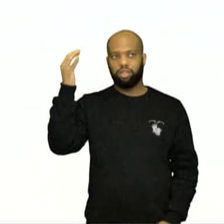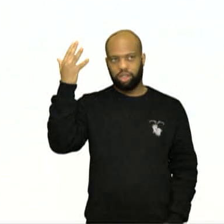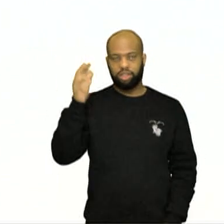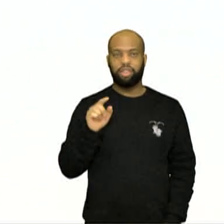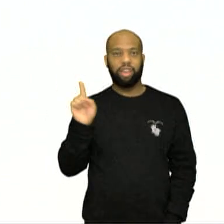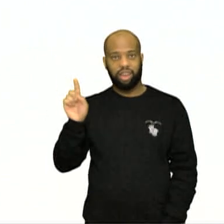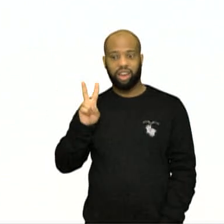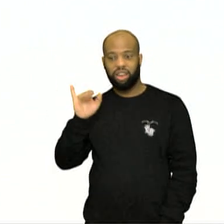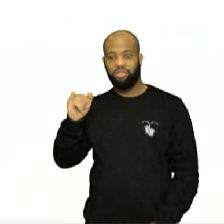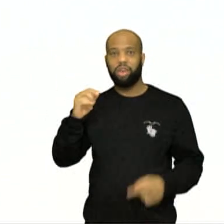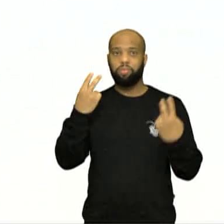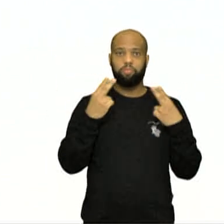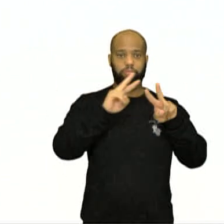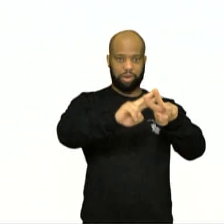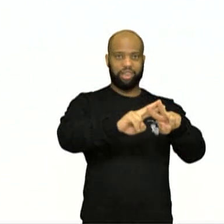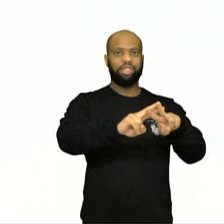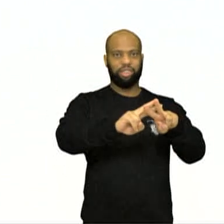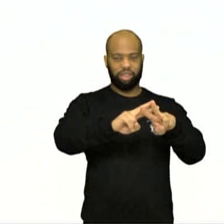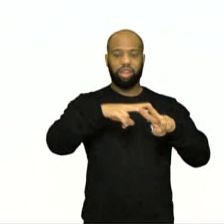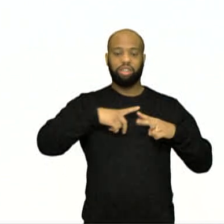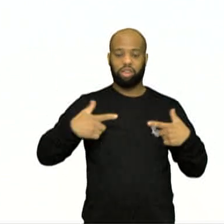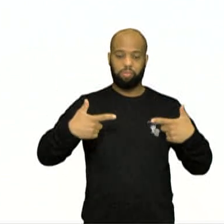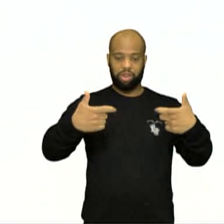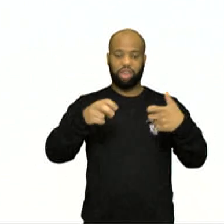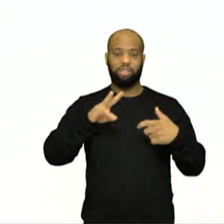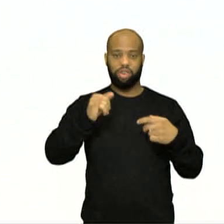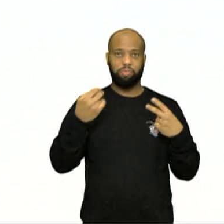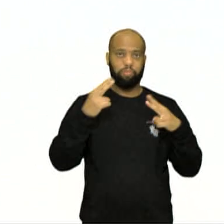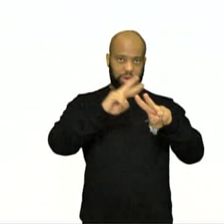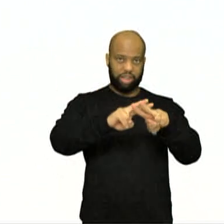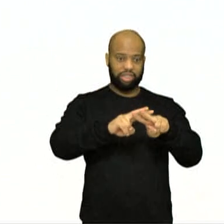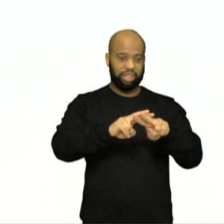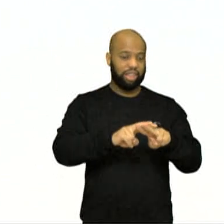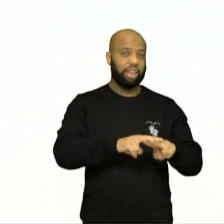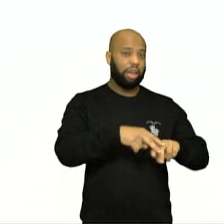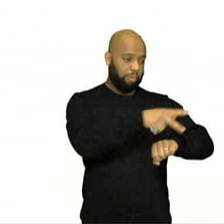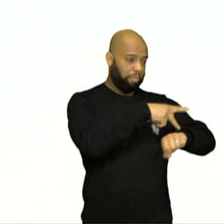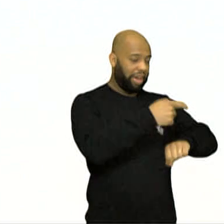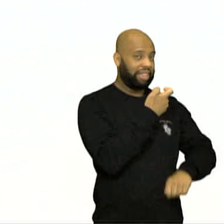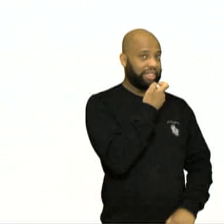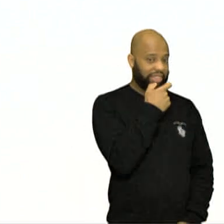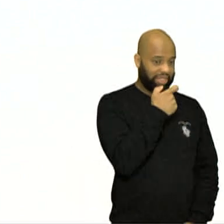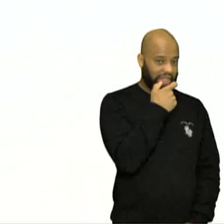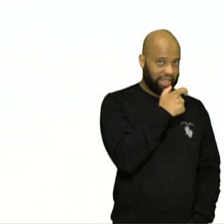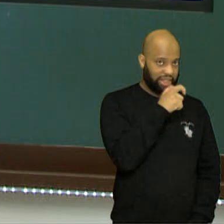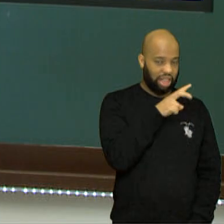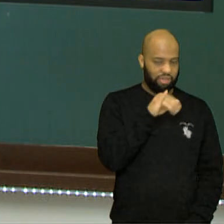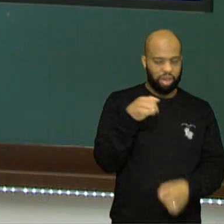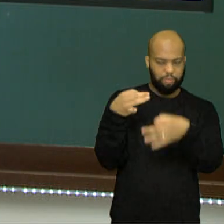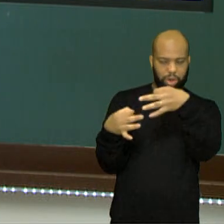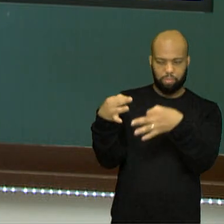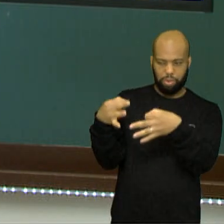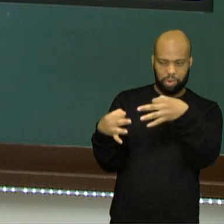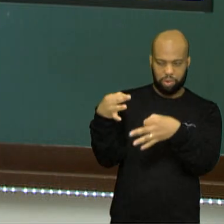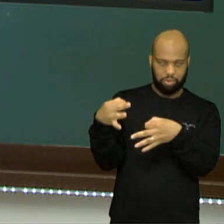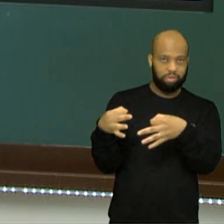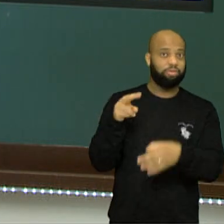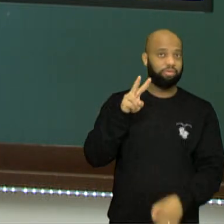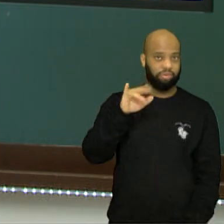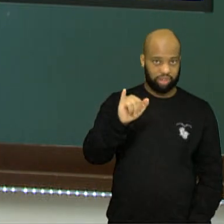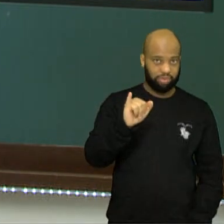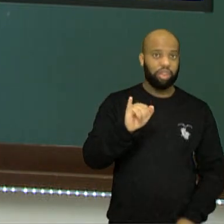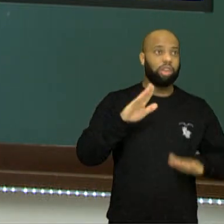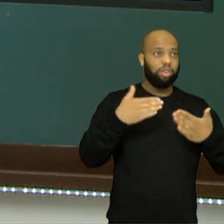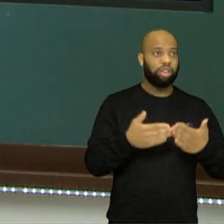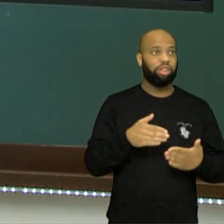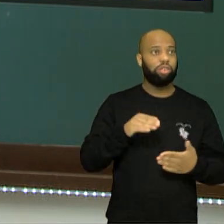vai acabar sendo prisioneira em uma batalha dessas e vai ser julgada pelos ingleses, né? Ela vai ser julgada prisioneira pelos ingleses, né? E